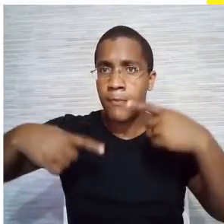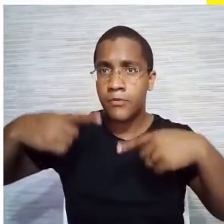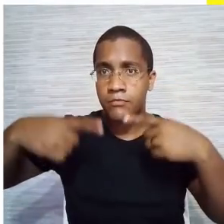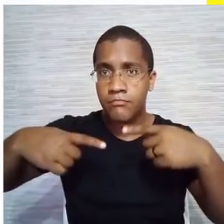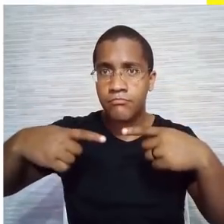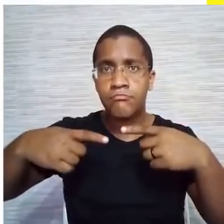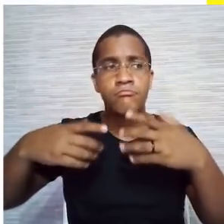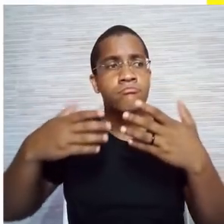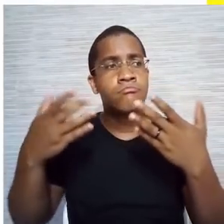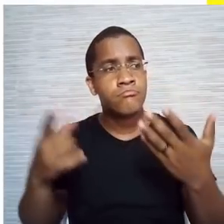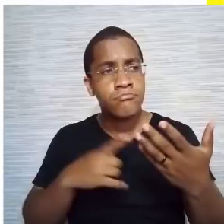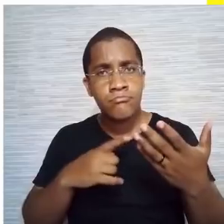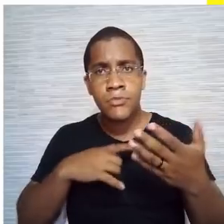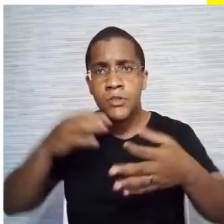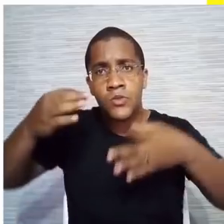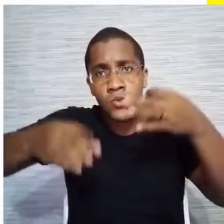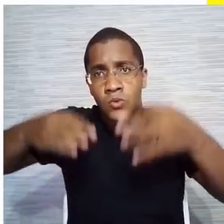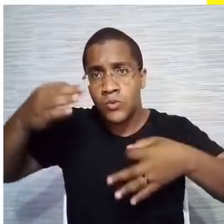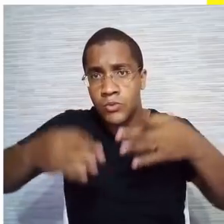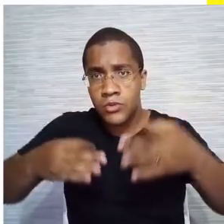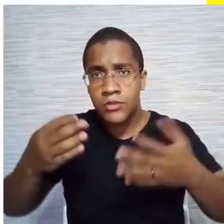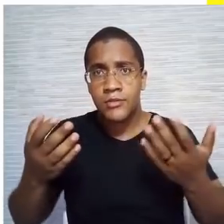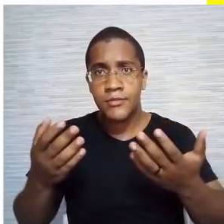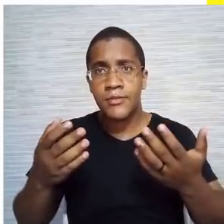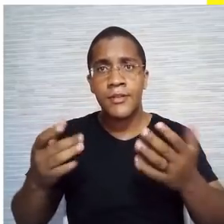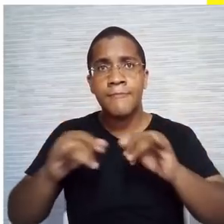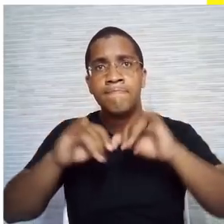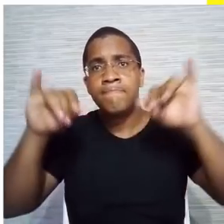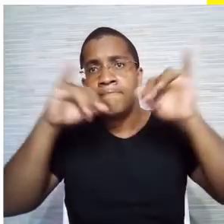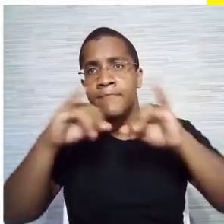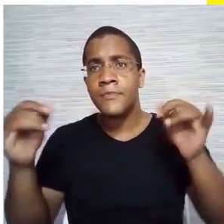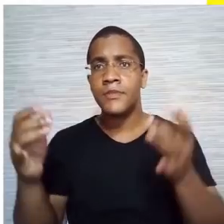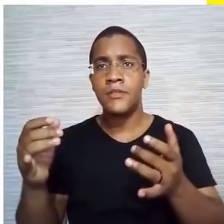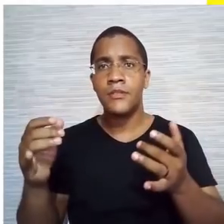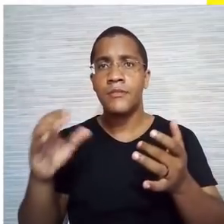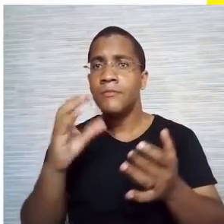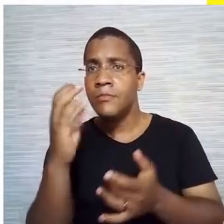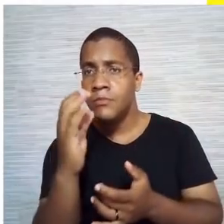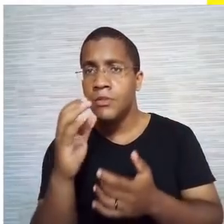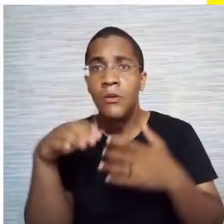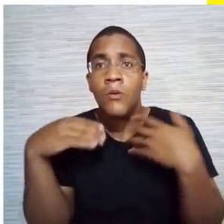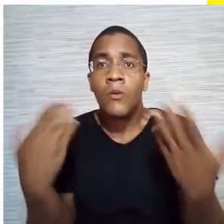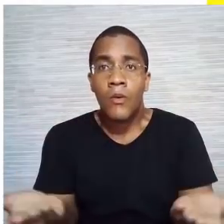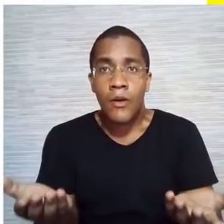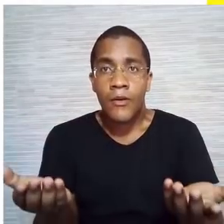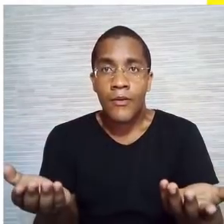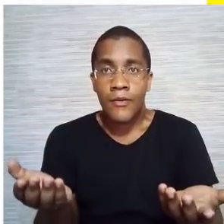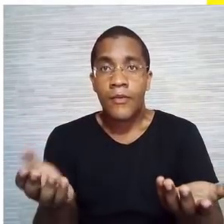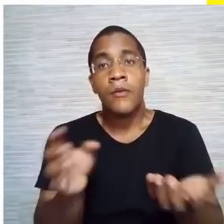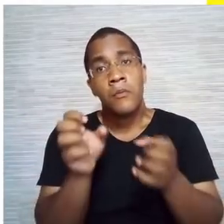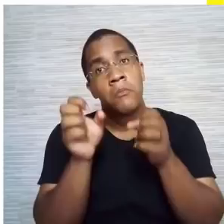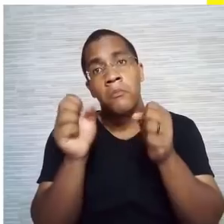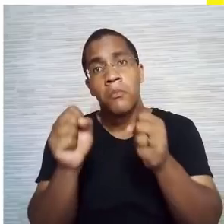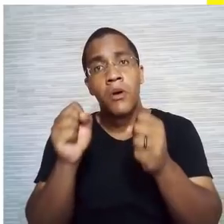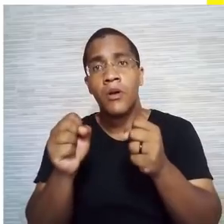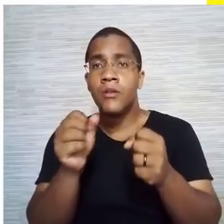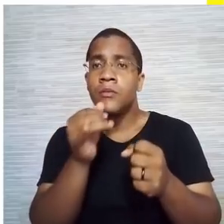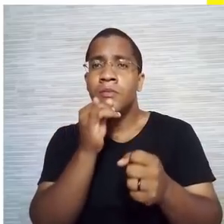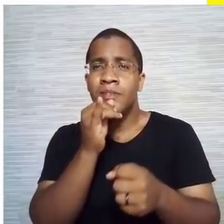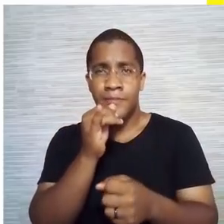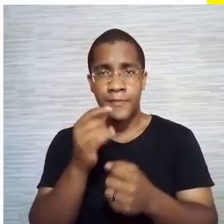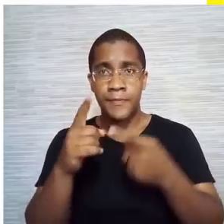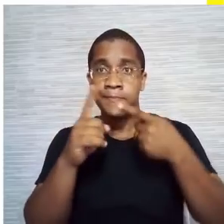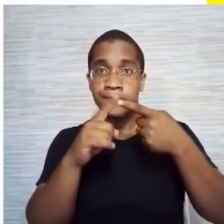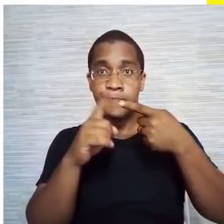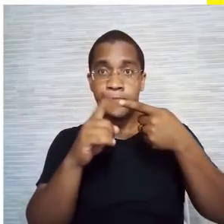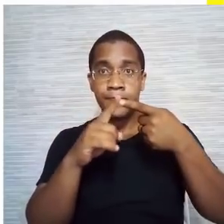área publicitária e a área científica. O primeiro, sobre essa área jornalística, ele pode ser utilizado no sexto